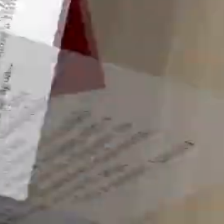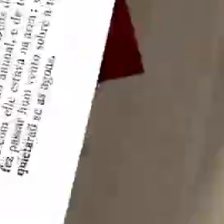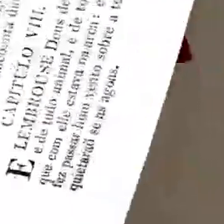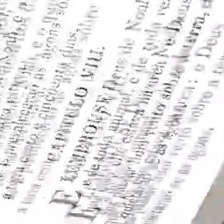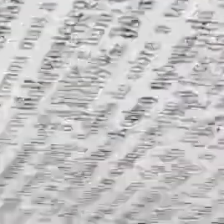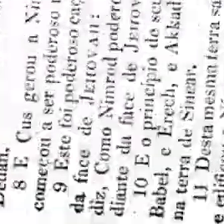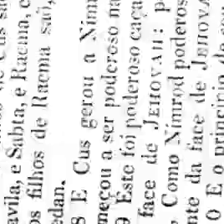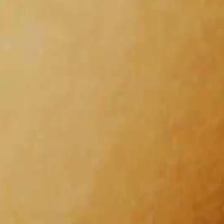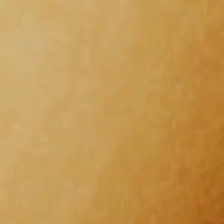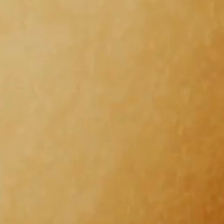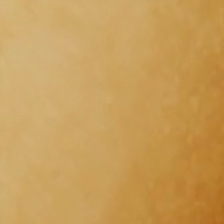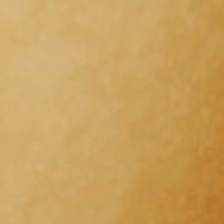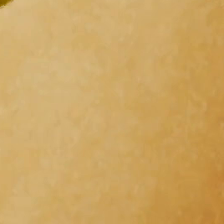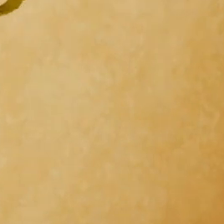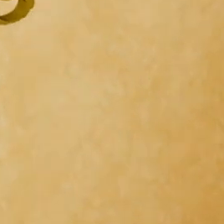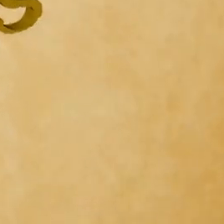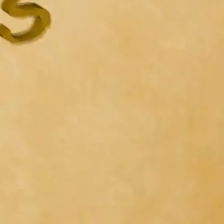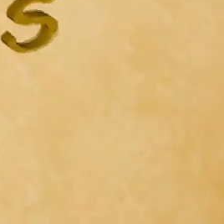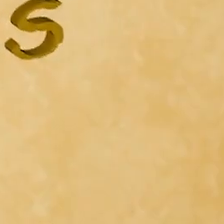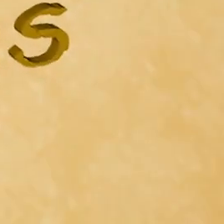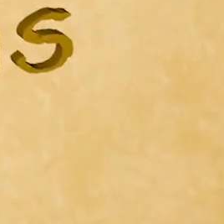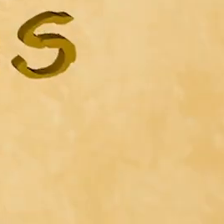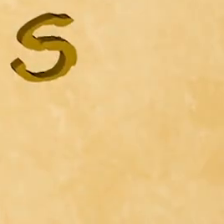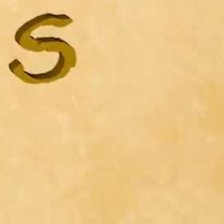TV Web Manaim apresenta